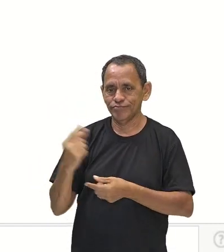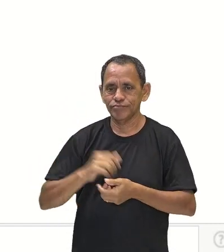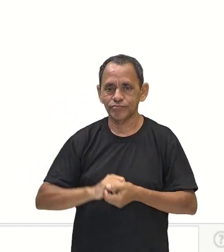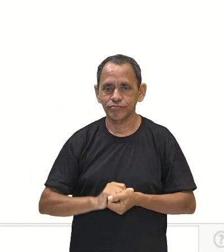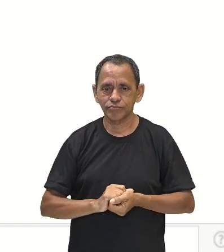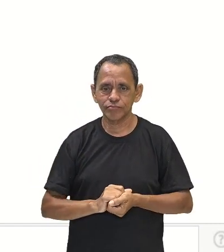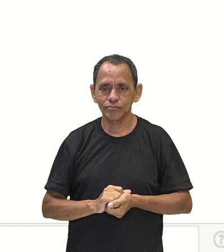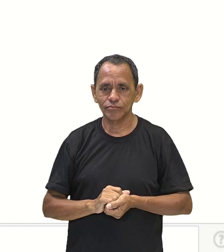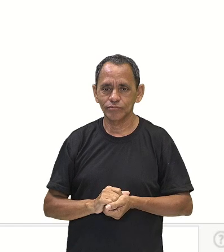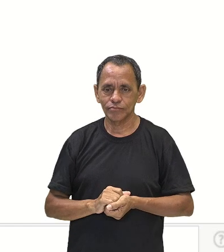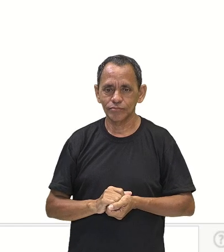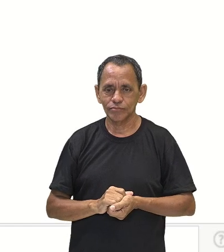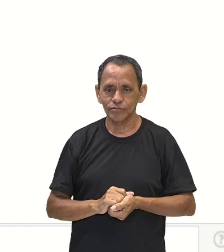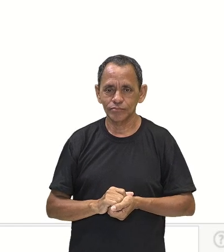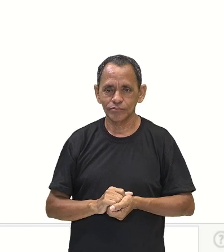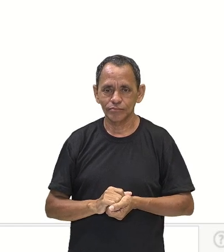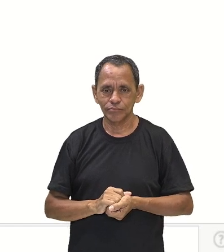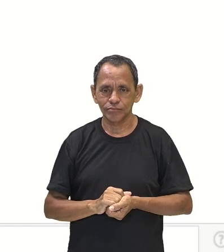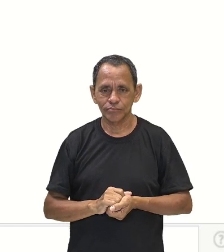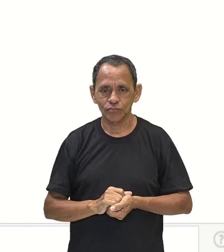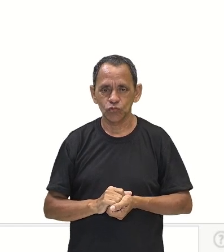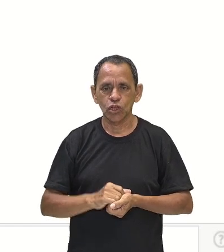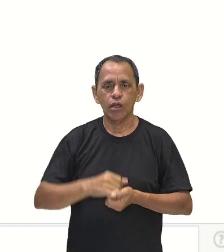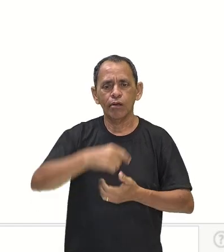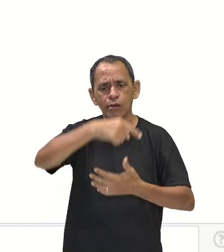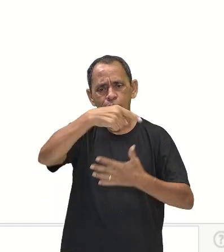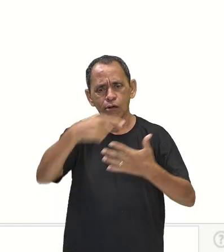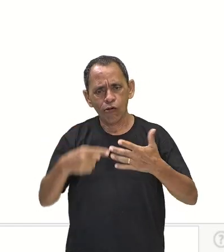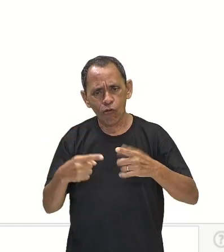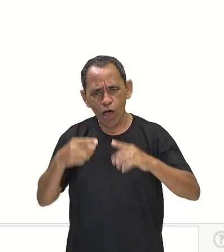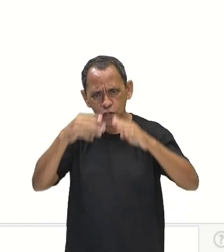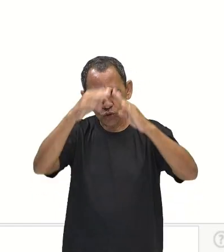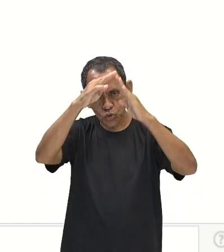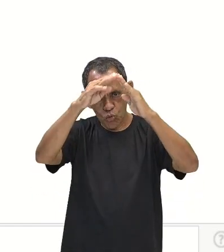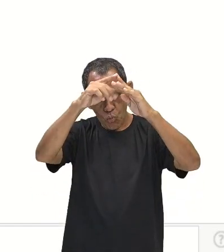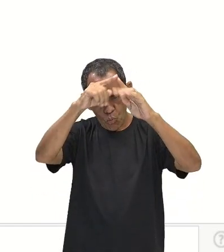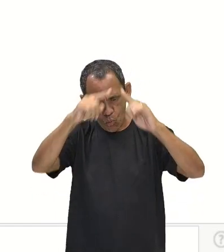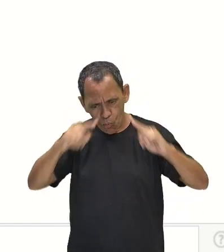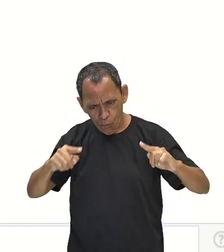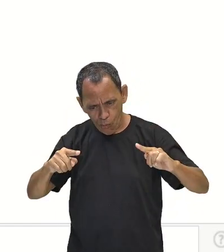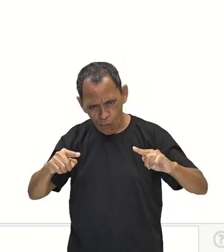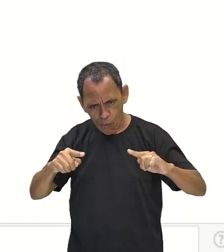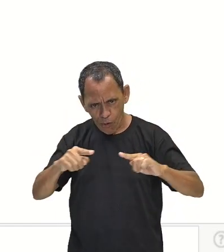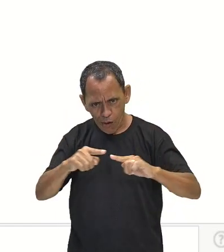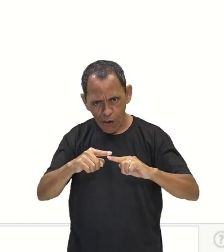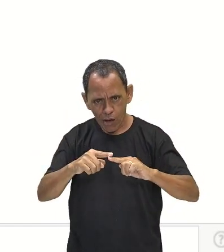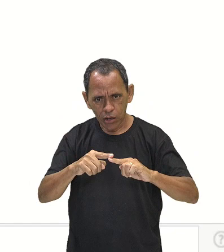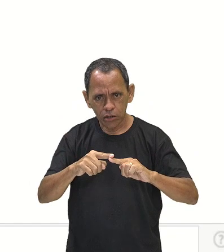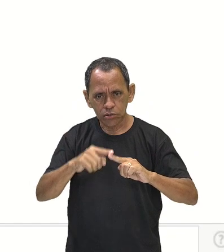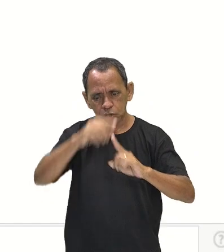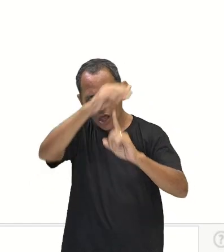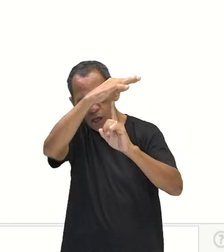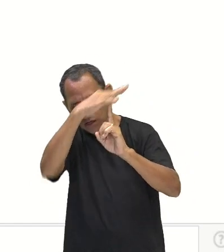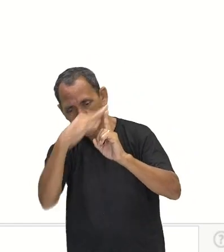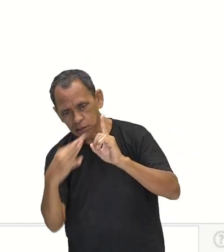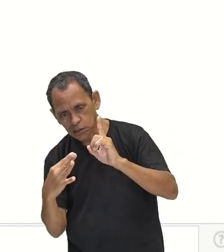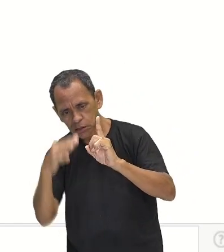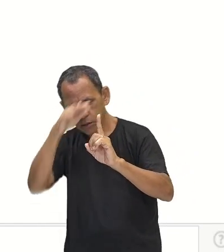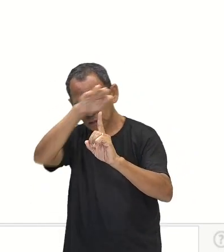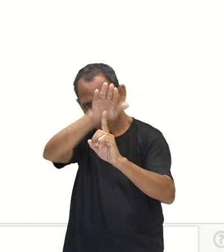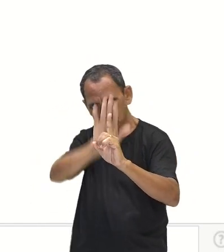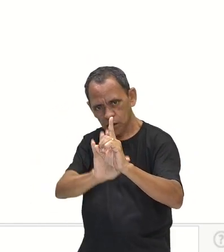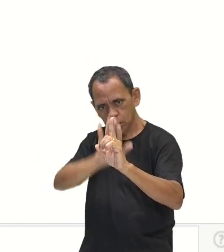formado por 4 triângulos equiláteros. Necessariamente, como se trata